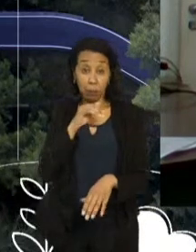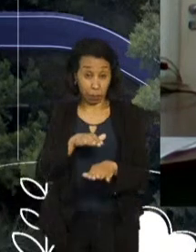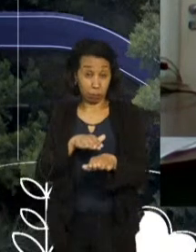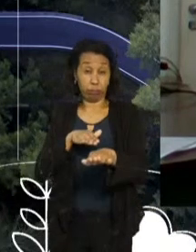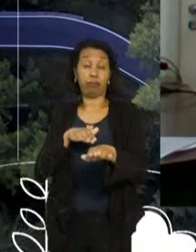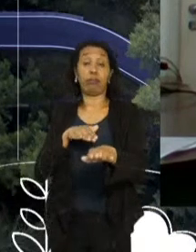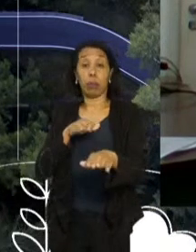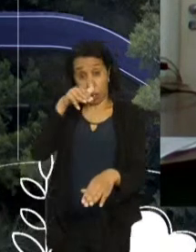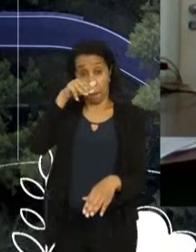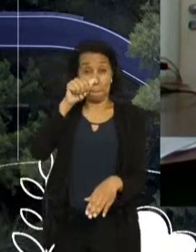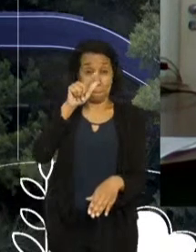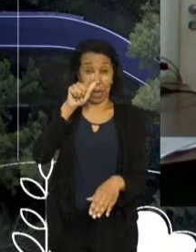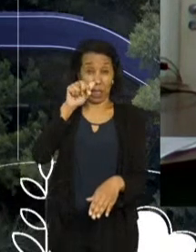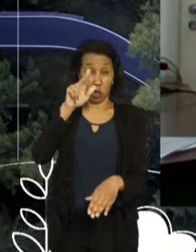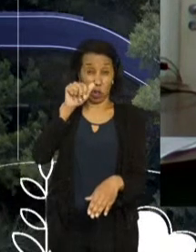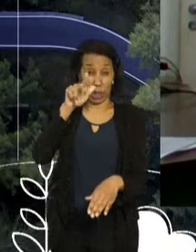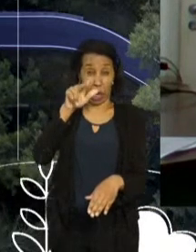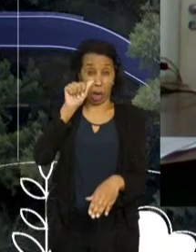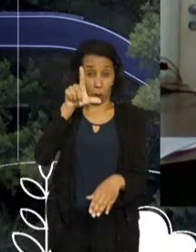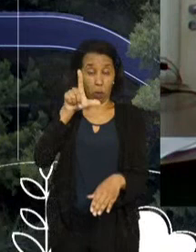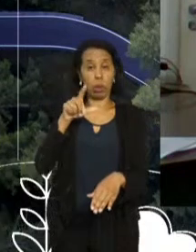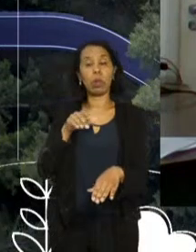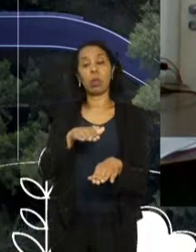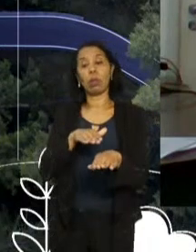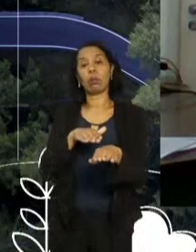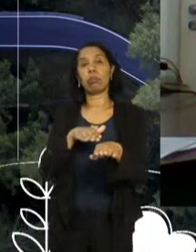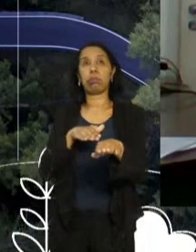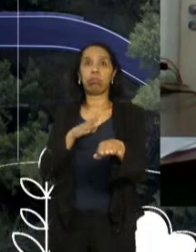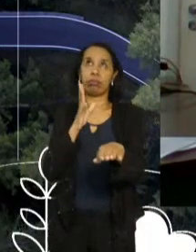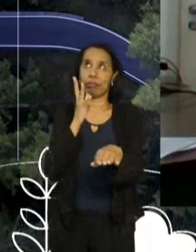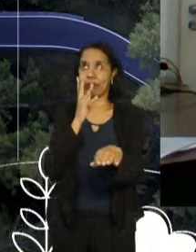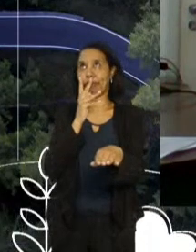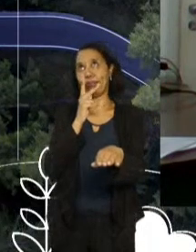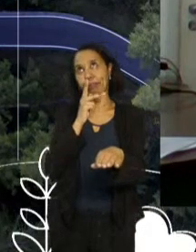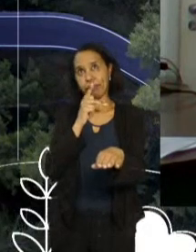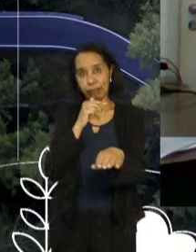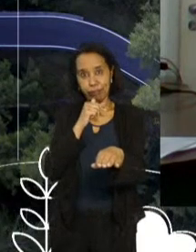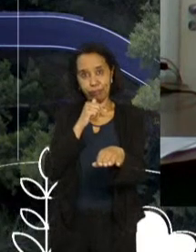marginal, que eu acho que é uma via sacra que todos, né?